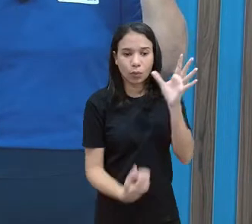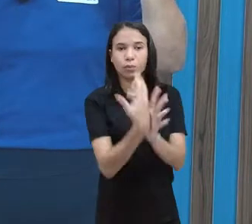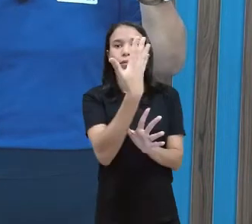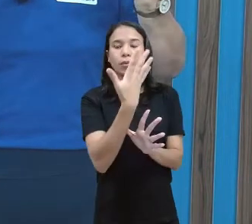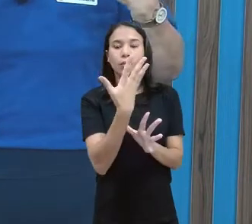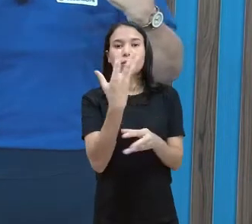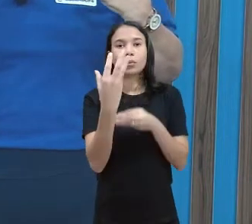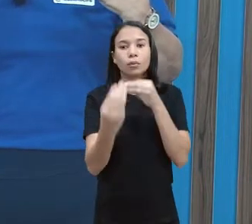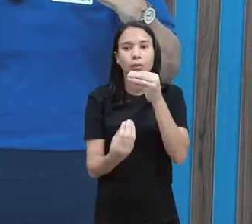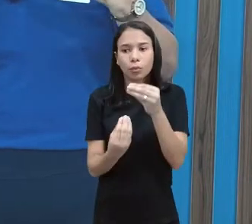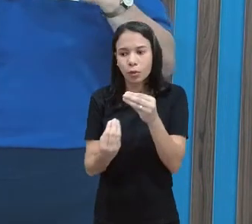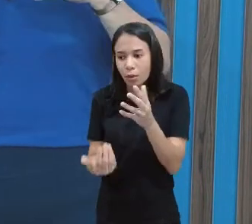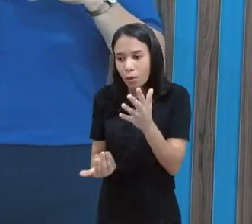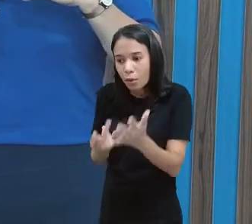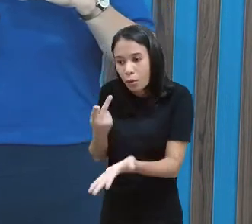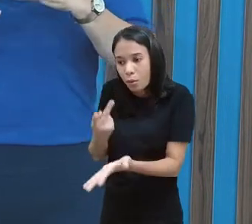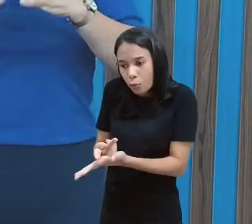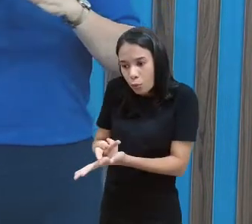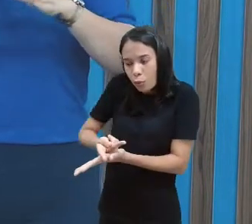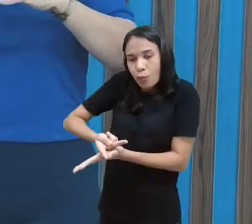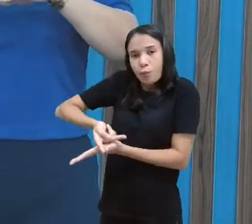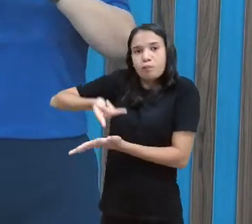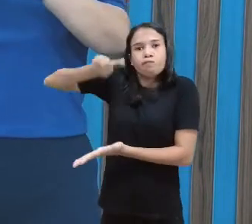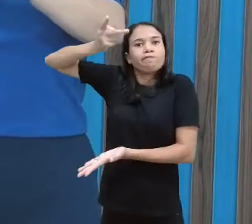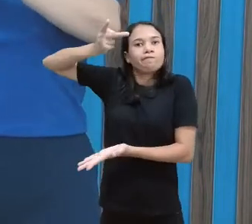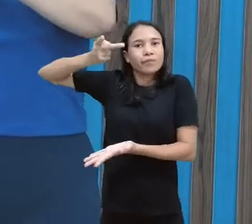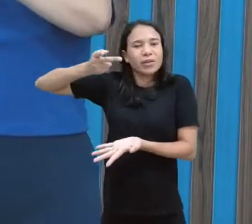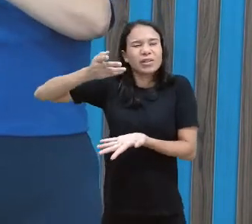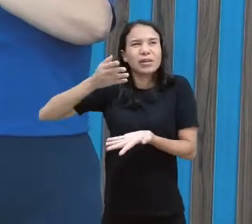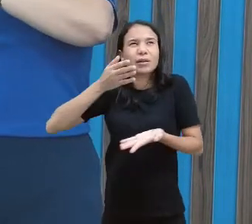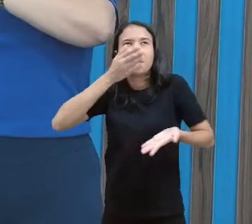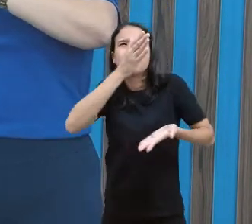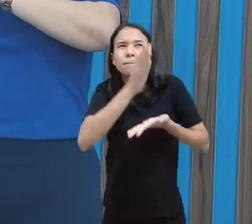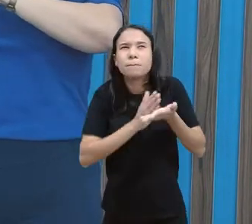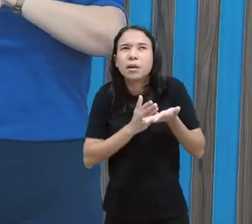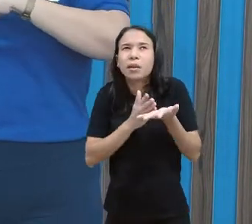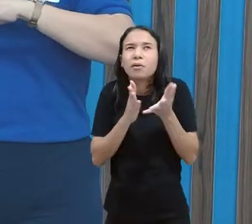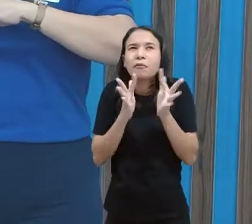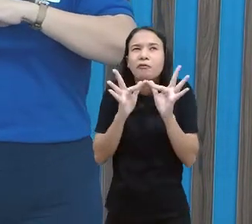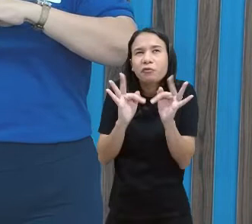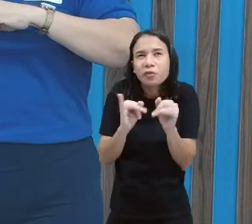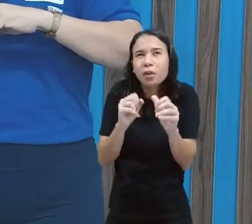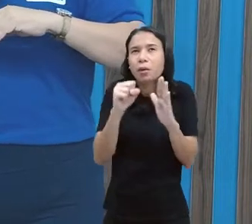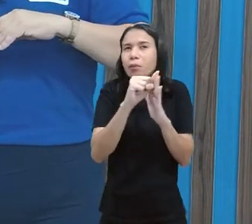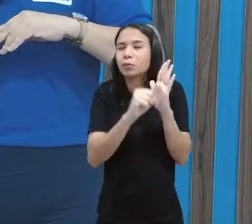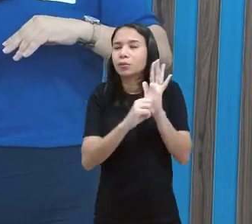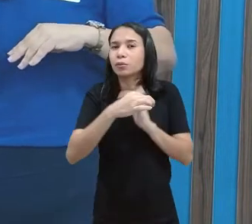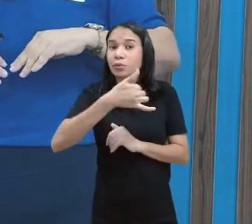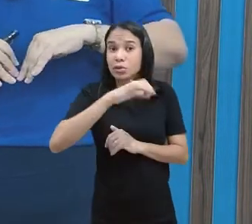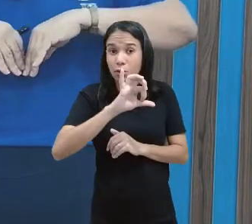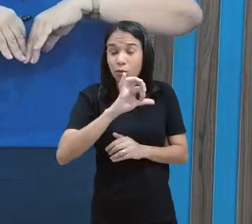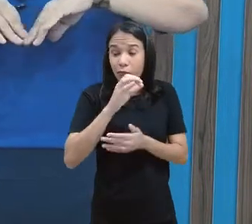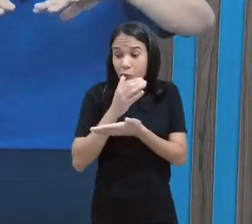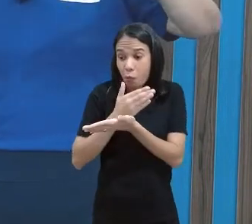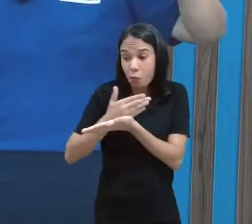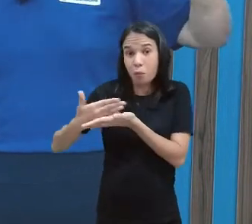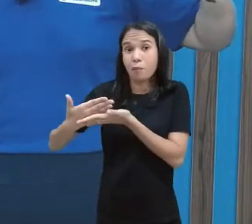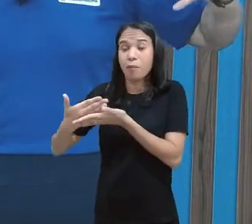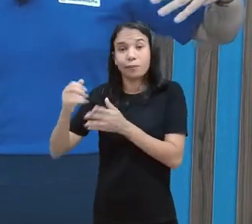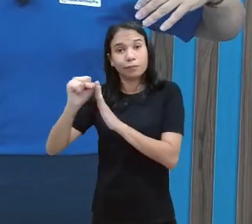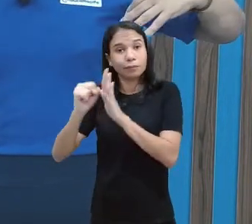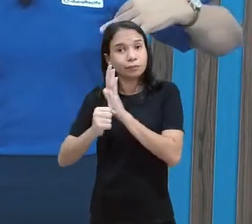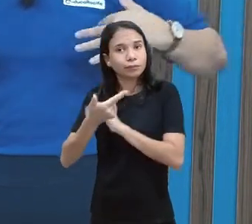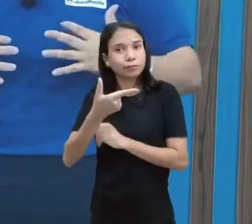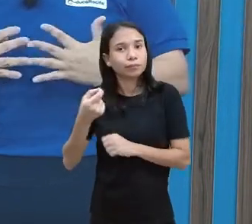foi acontecendo, né, a partir do fim, já próximo ao fim do século XIX, por conta